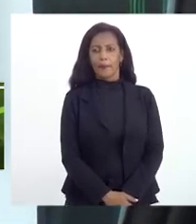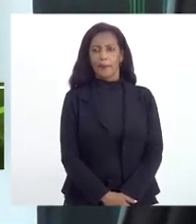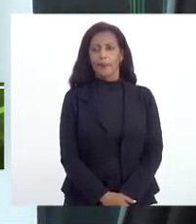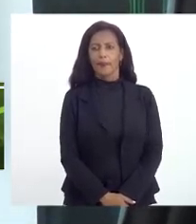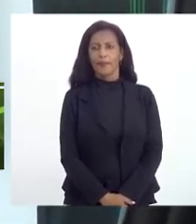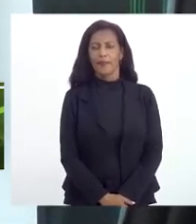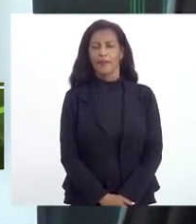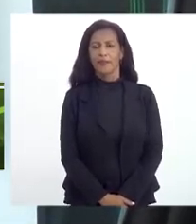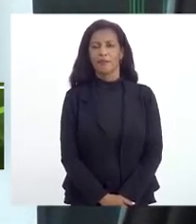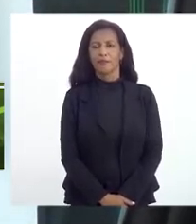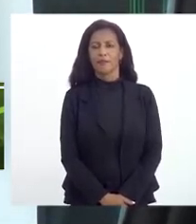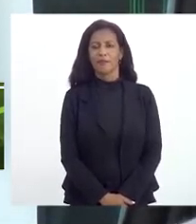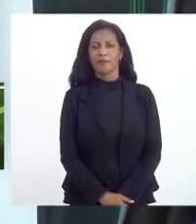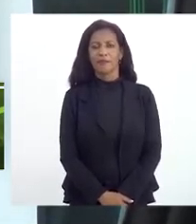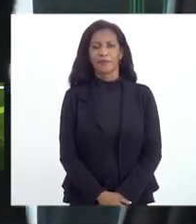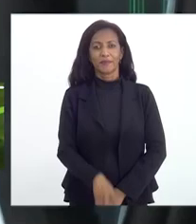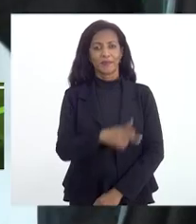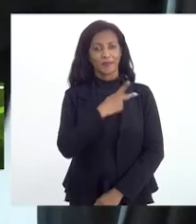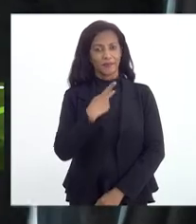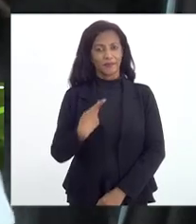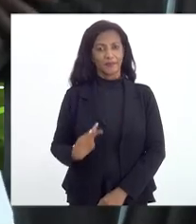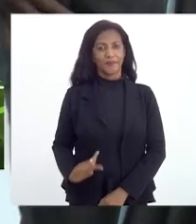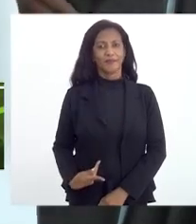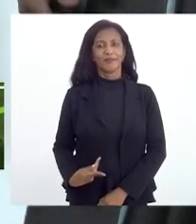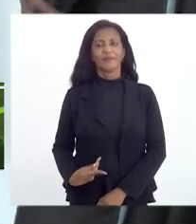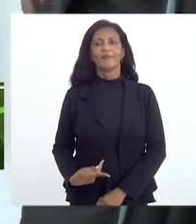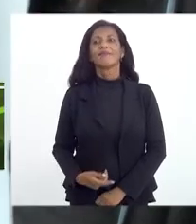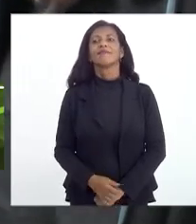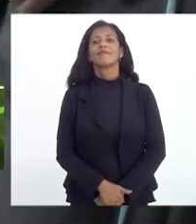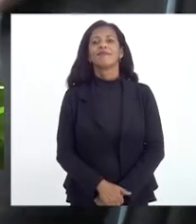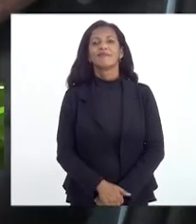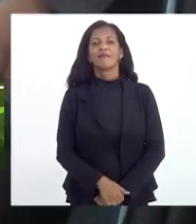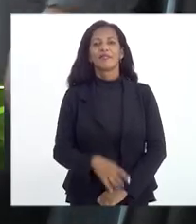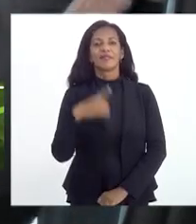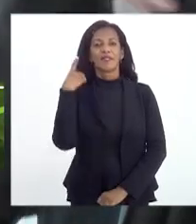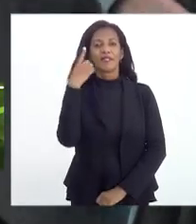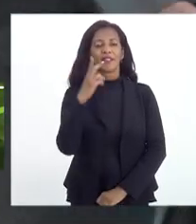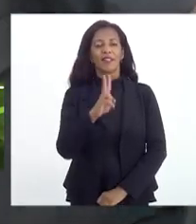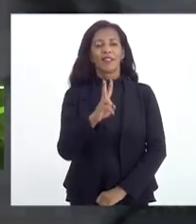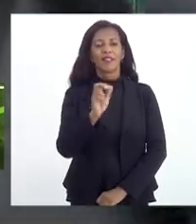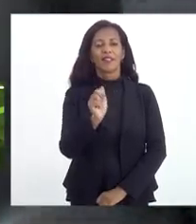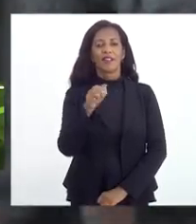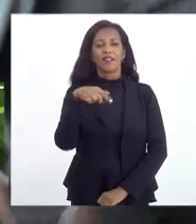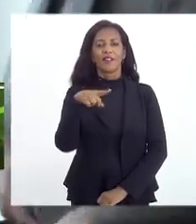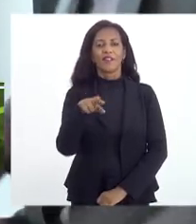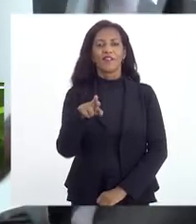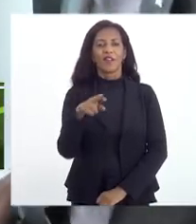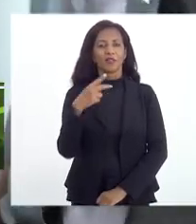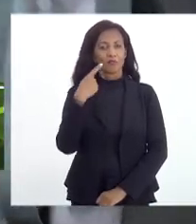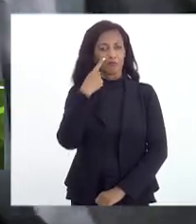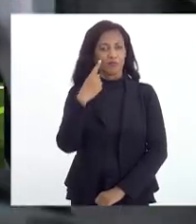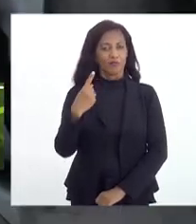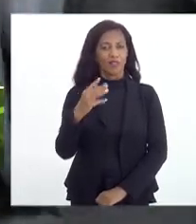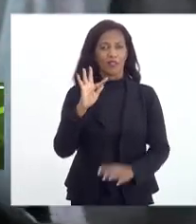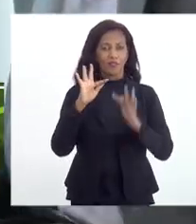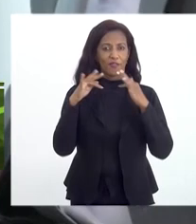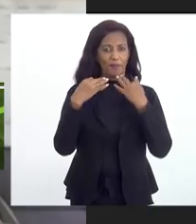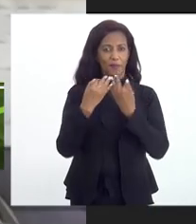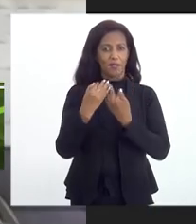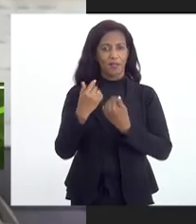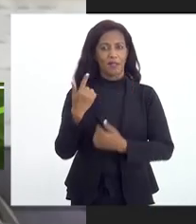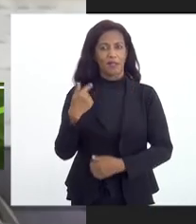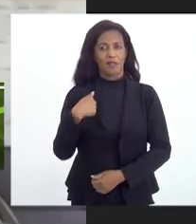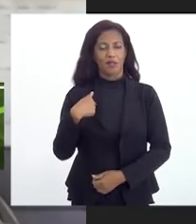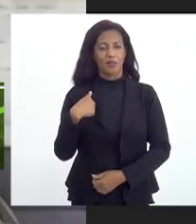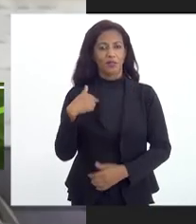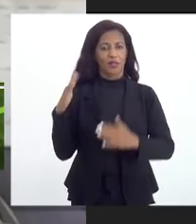Sr. Presidente, André Ciliano. Está do Vandro. Só para registrar a presença aí, estou acompanhando aqui pela